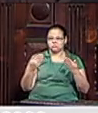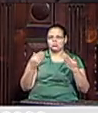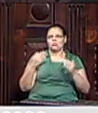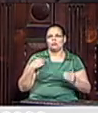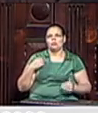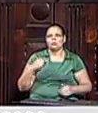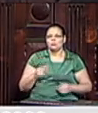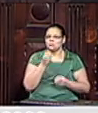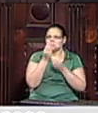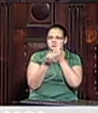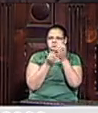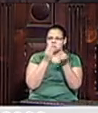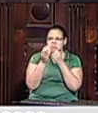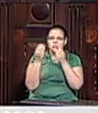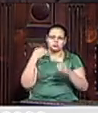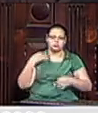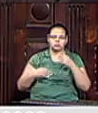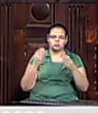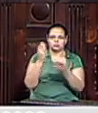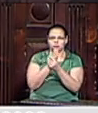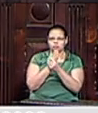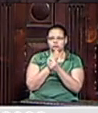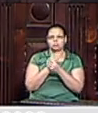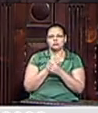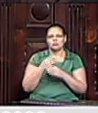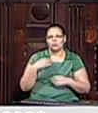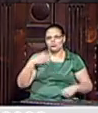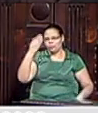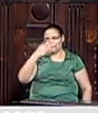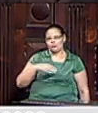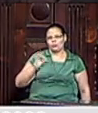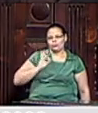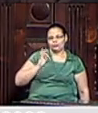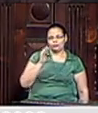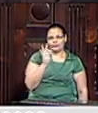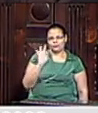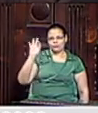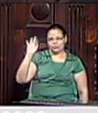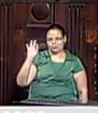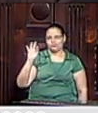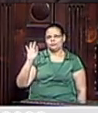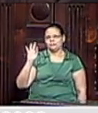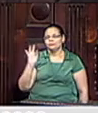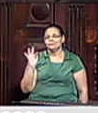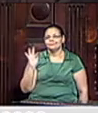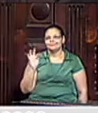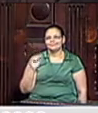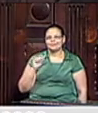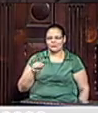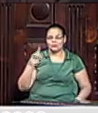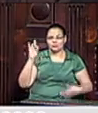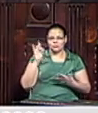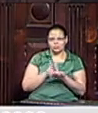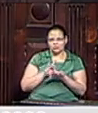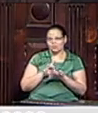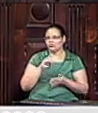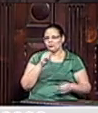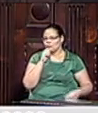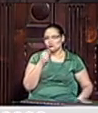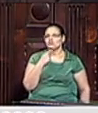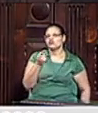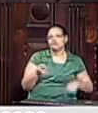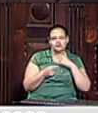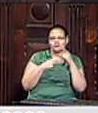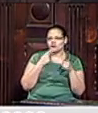processos de delação e em provas produzidas pela Polícia Federal que trazem a realidade de que não há mais